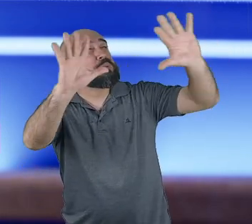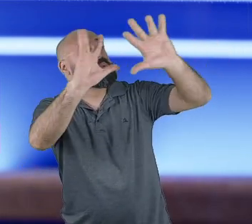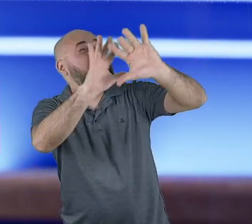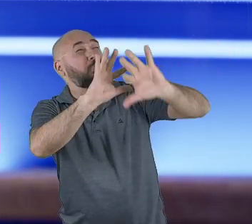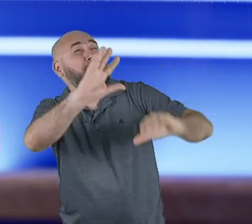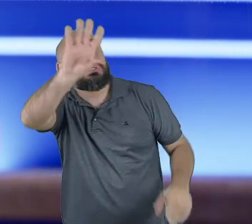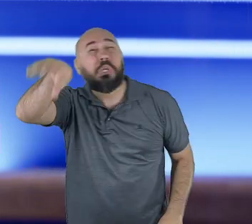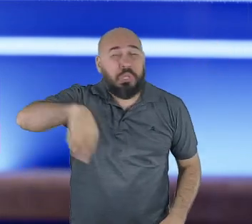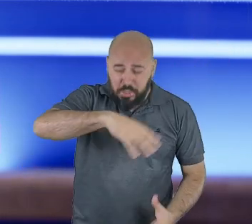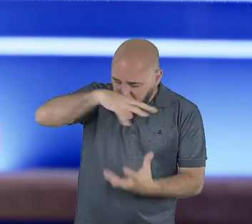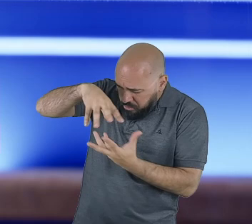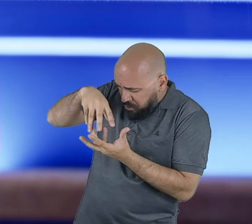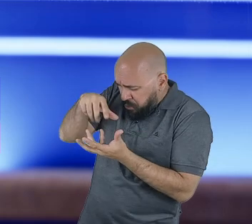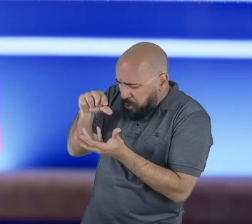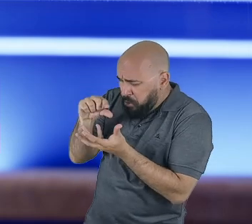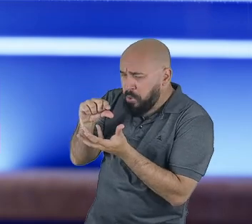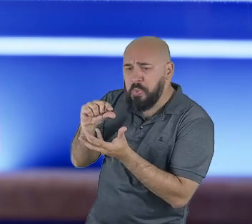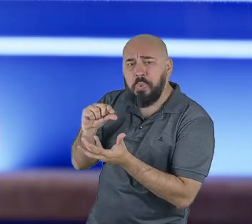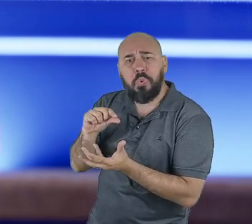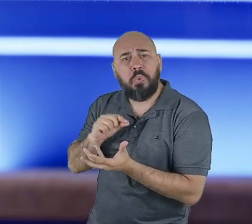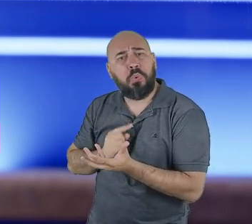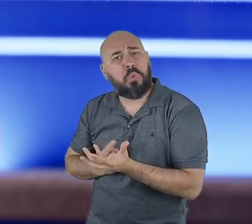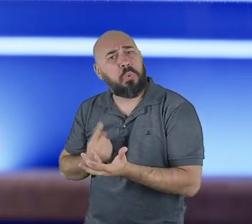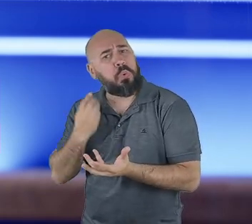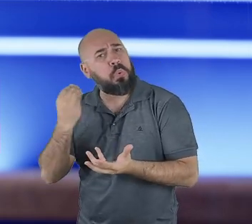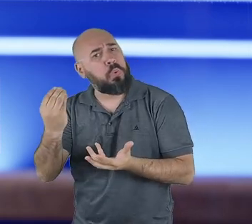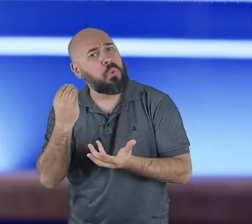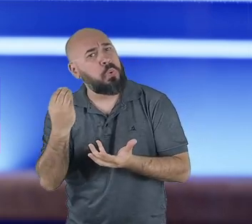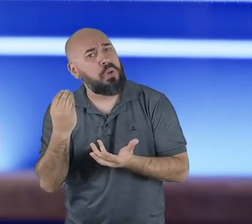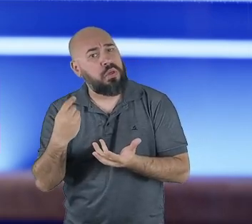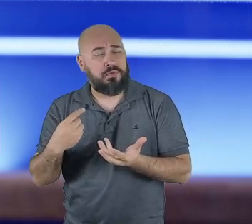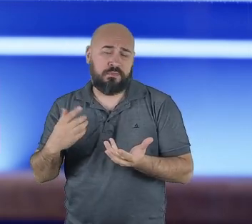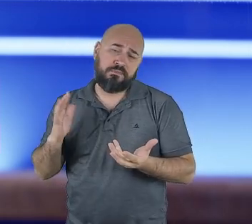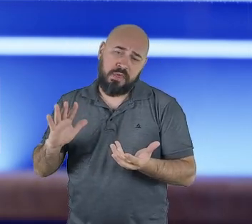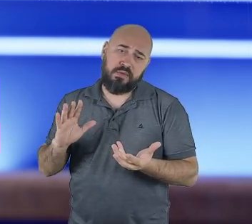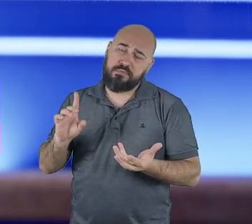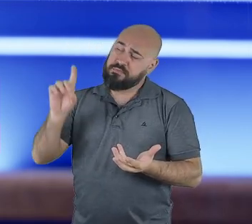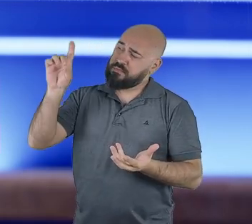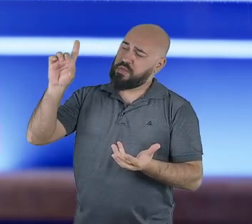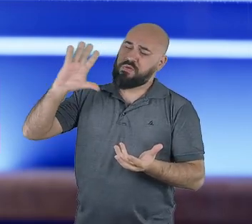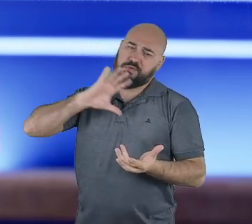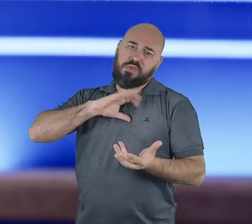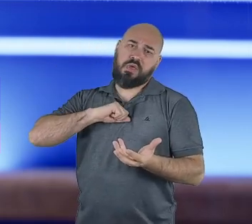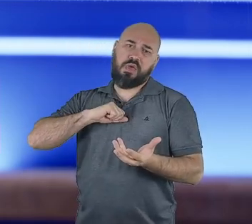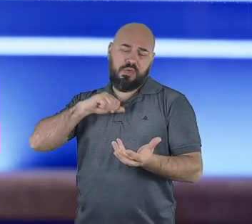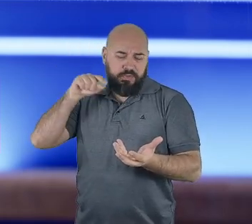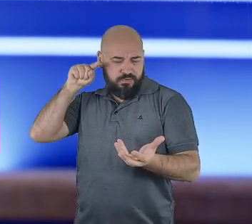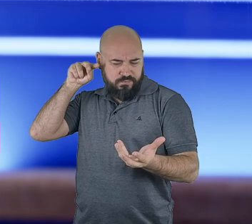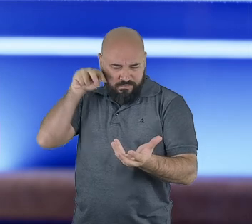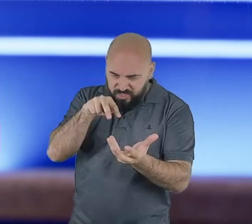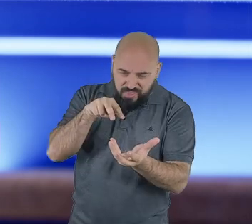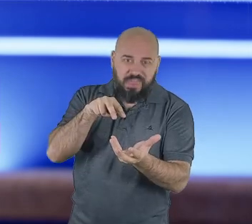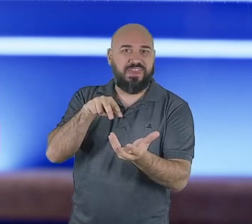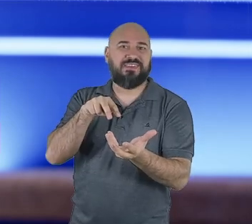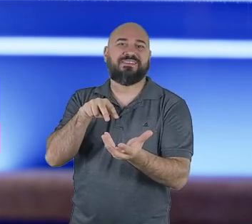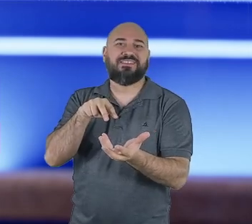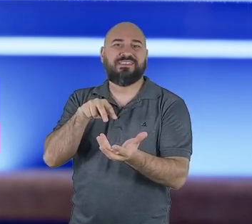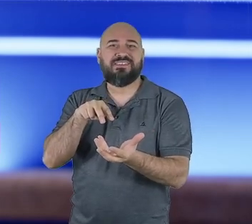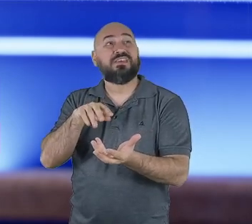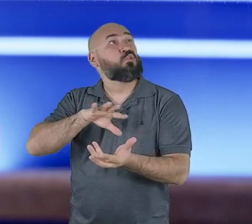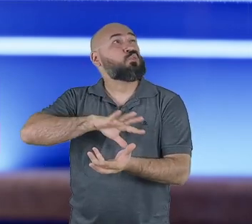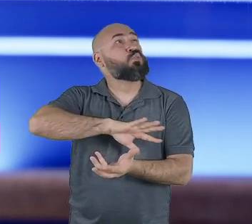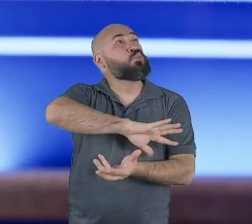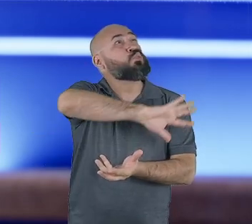do universo, mas mesmo assim somos alvos do amor de Deus. Se houvesse apenas